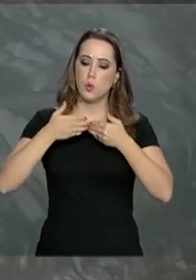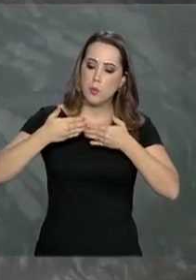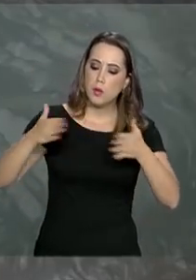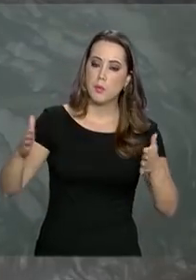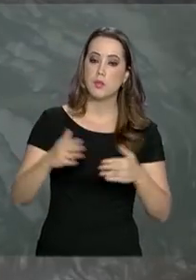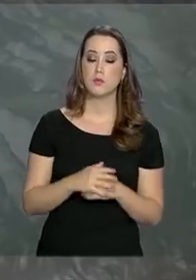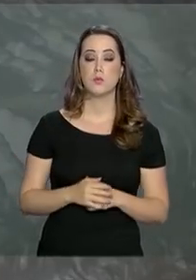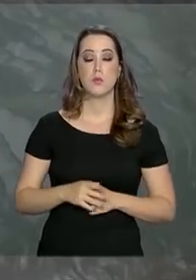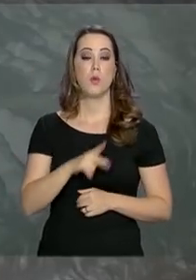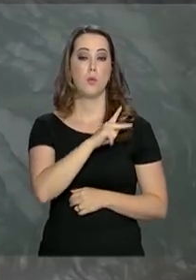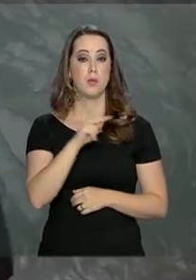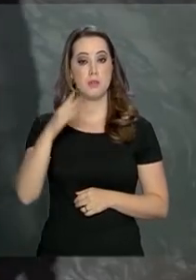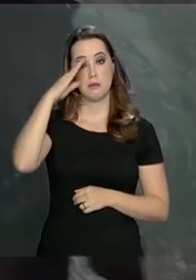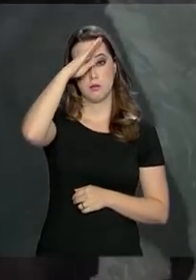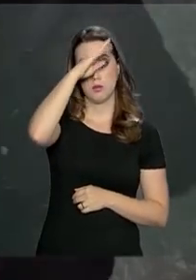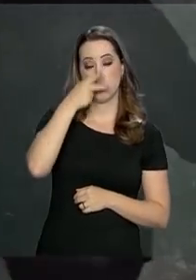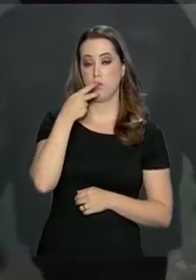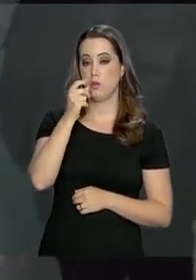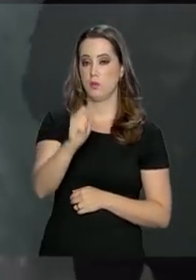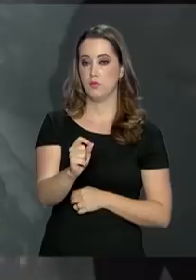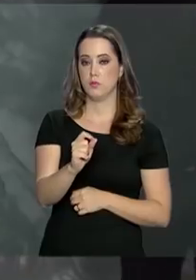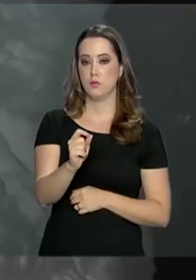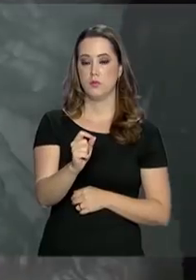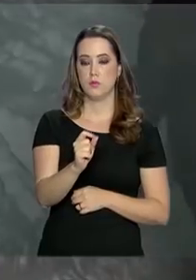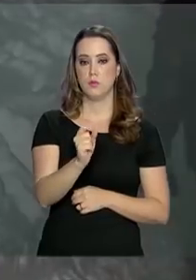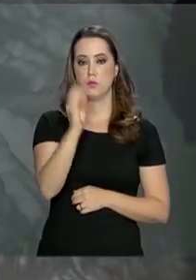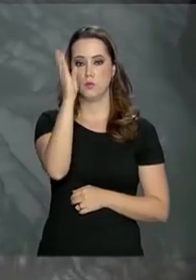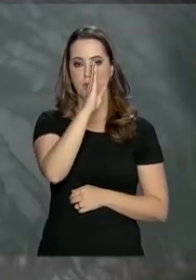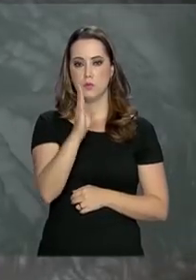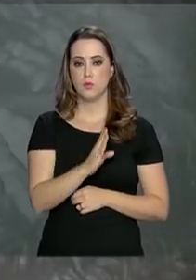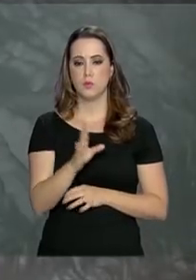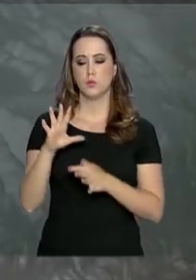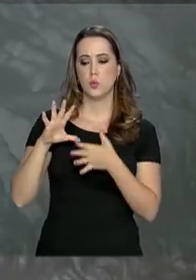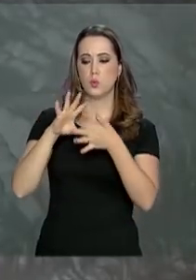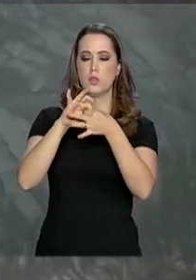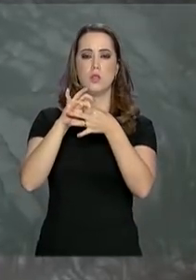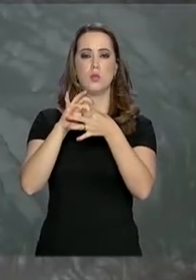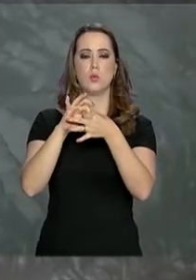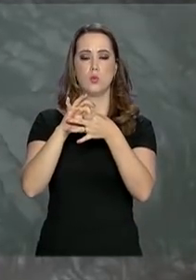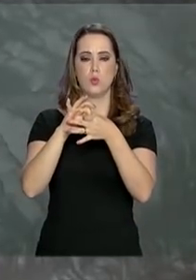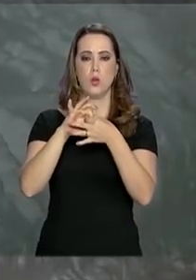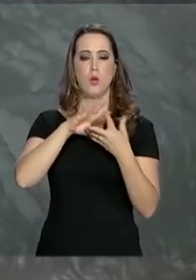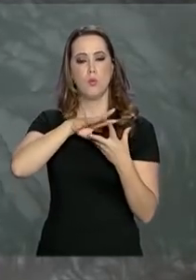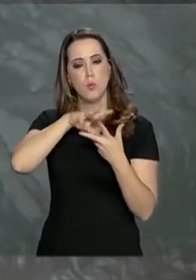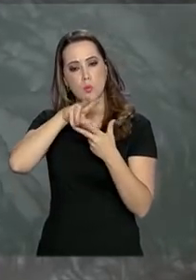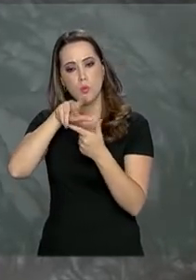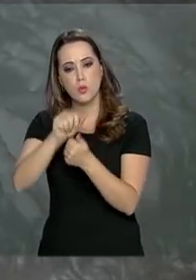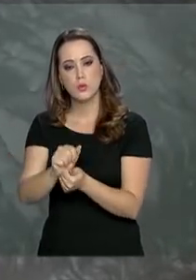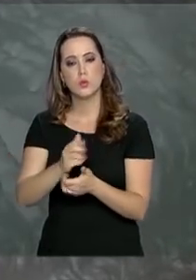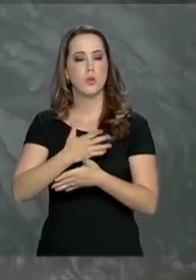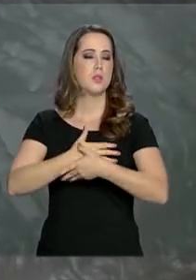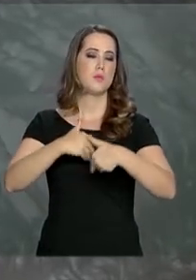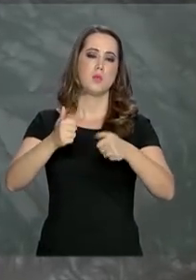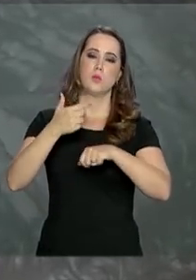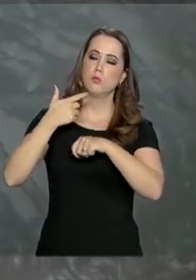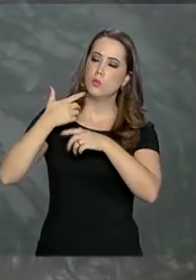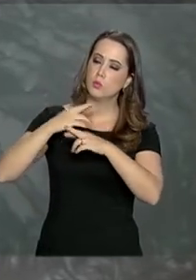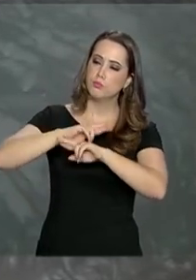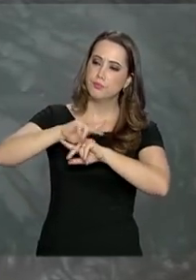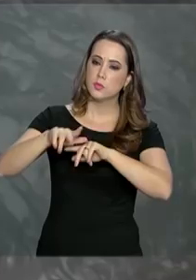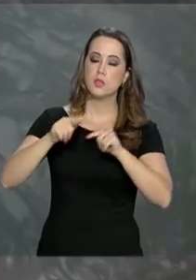aberta. Segundo o presidente brasileiro, o Brasil será integrado ao mundo com as melhores práticas